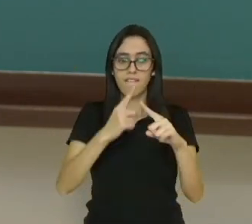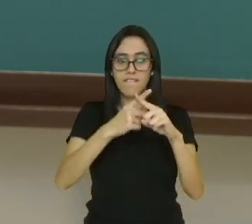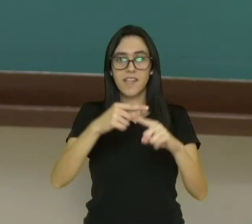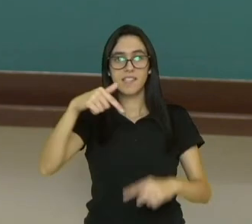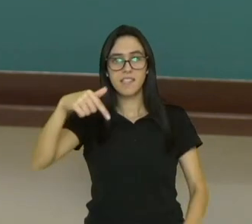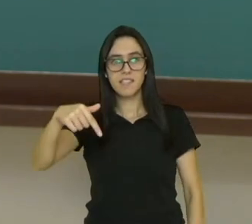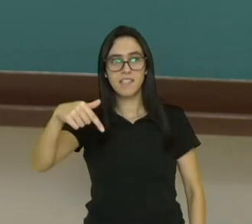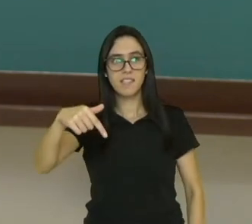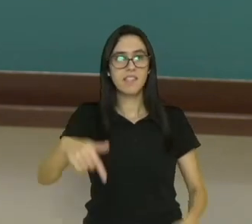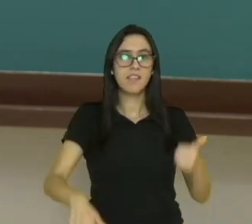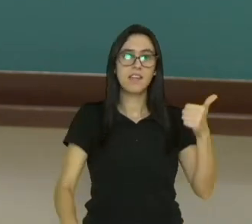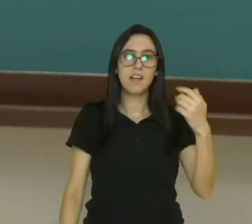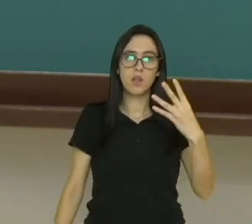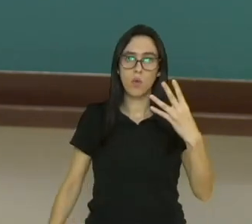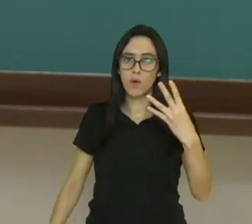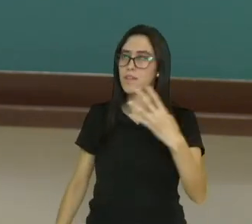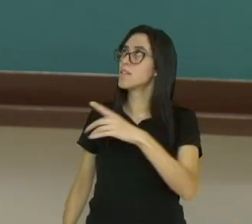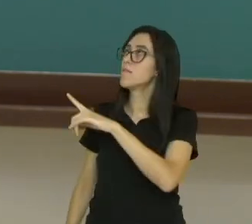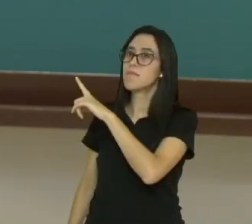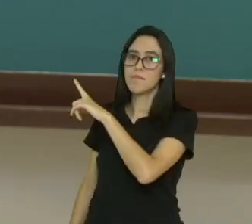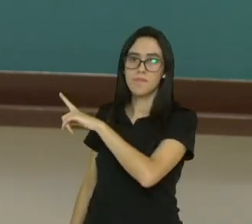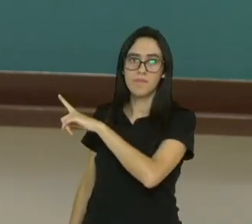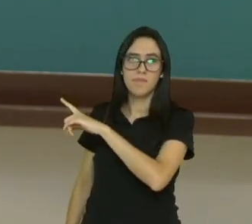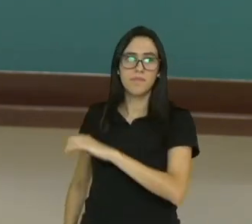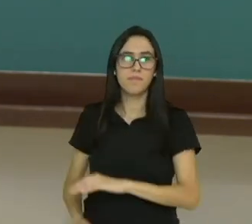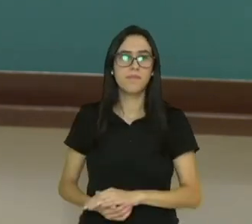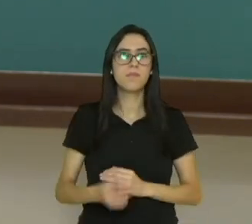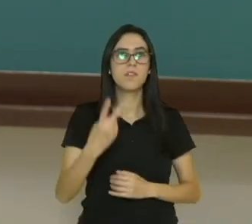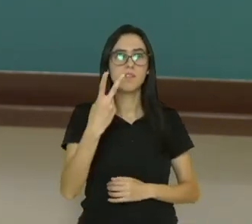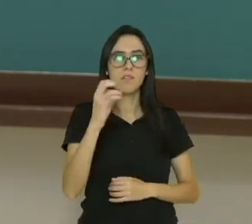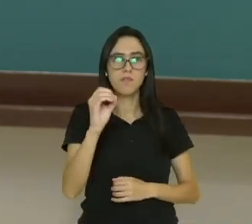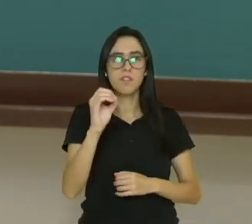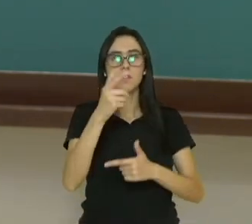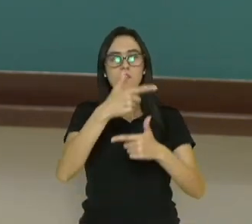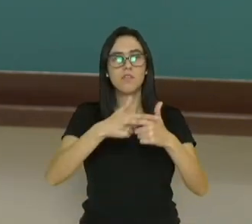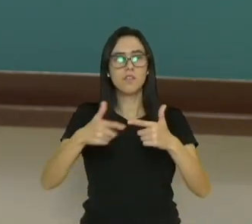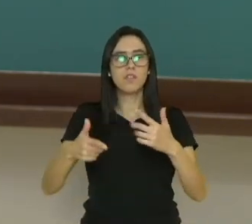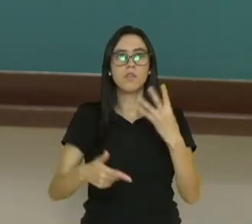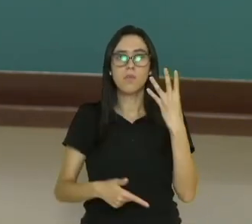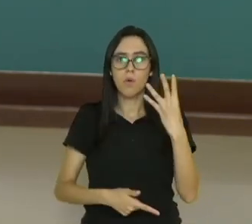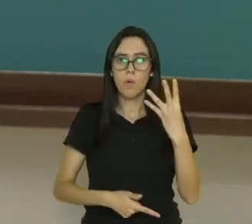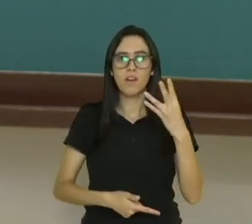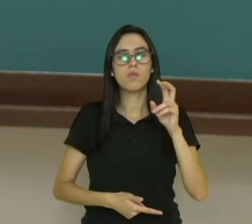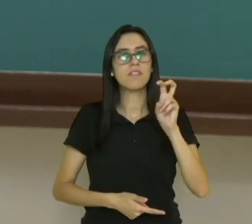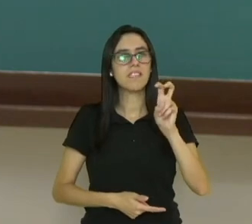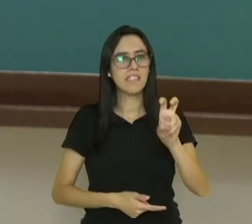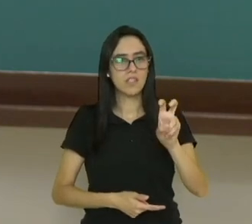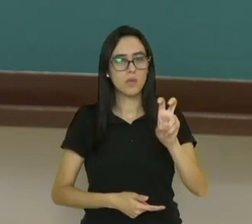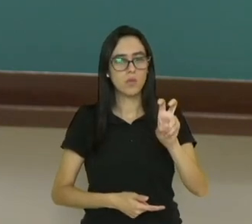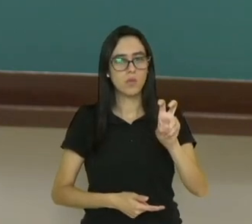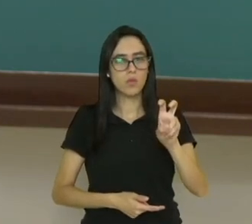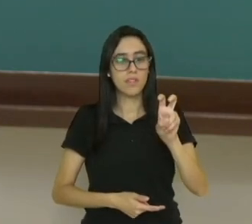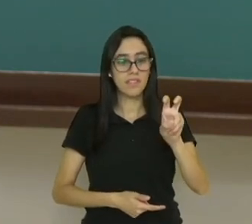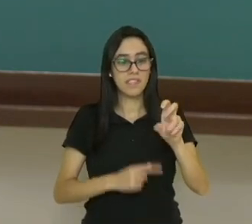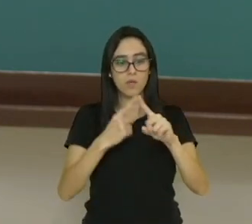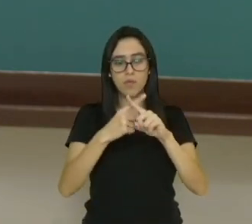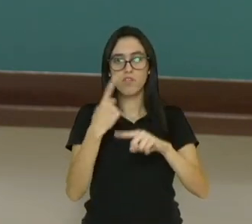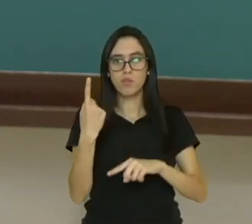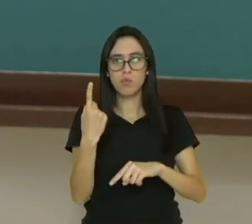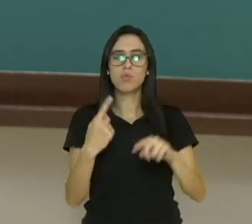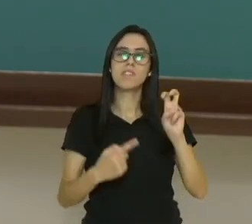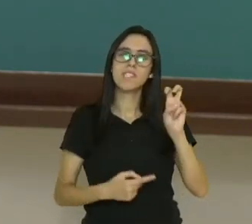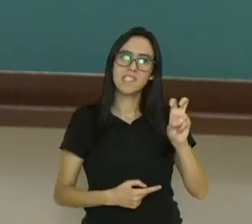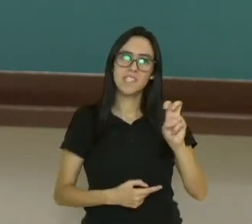7, 14. Segundo, 20 dividido por 4 dá 5, 5 vezes 1,